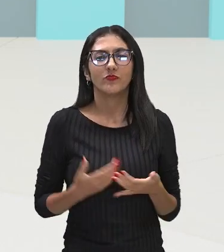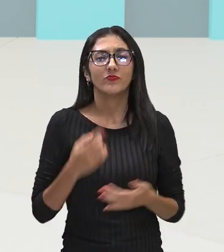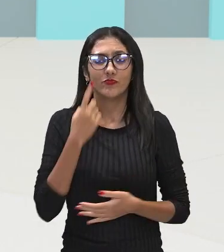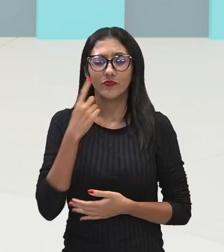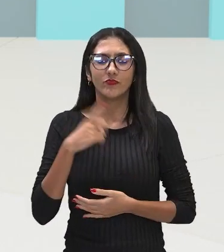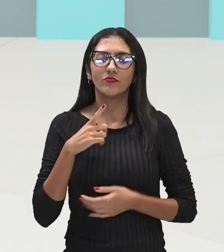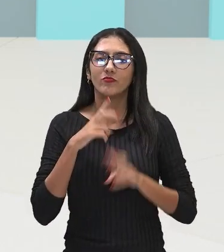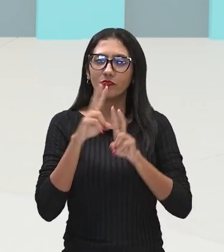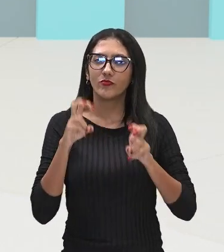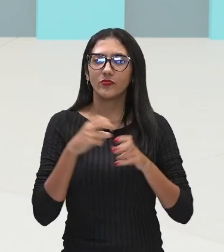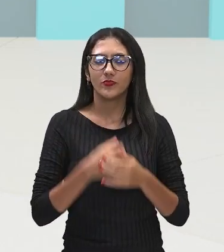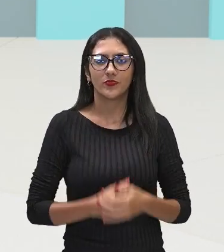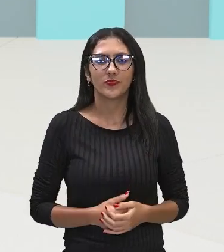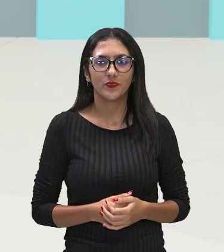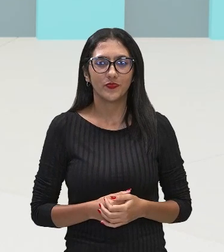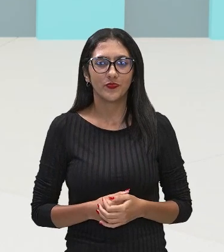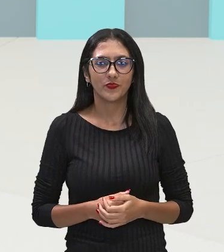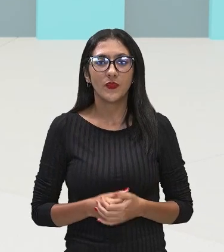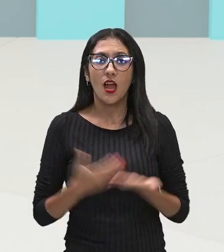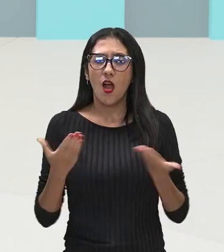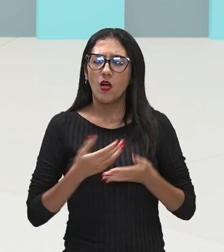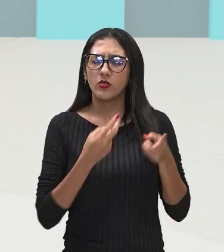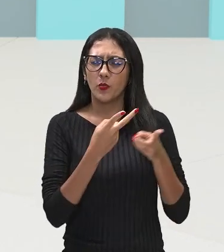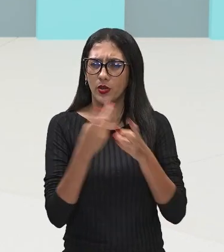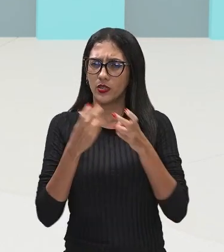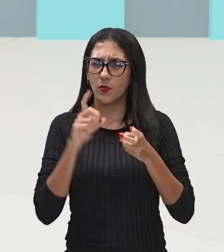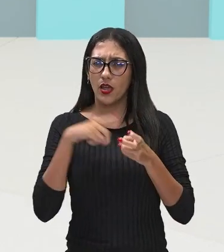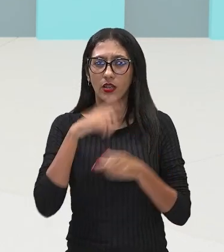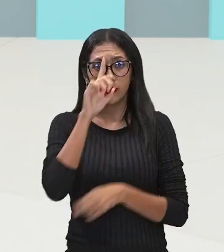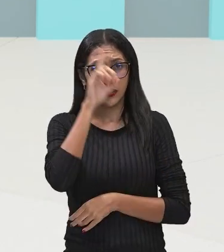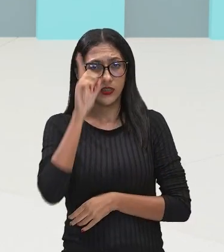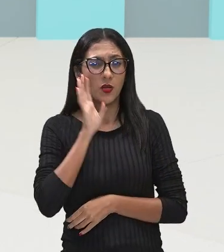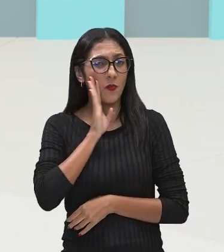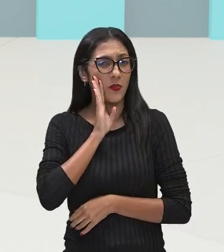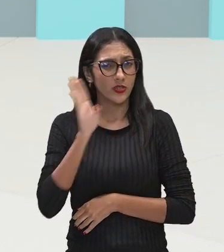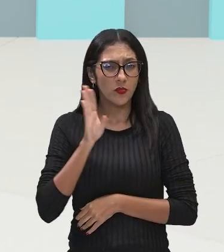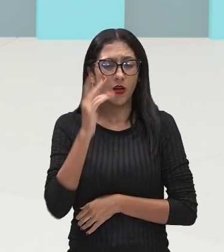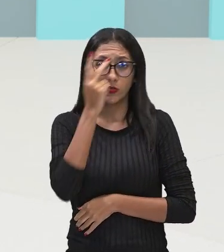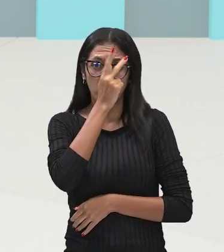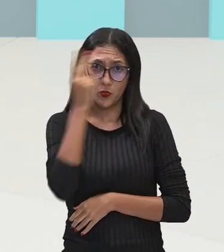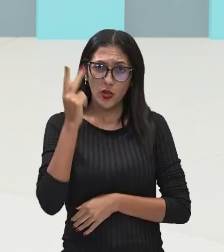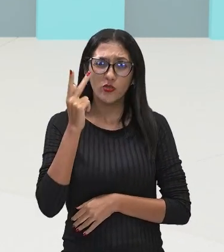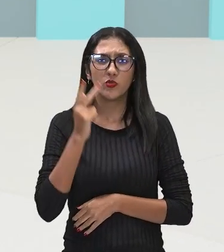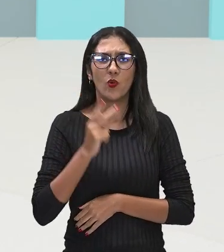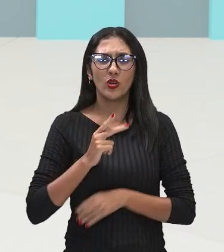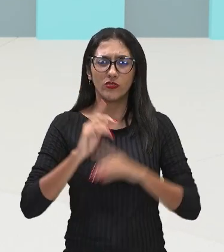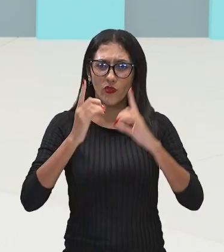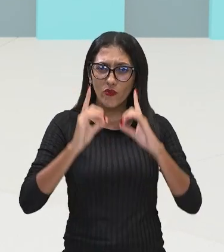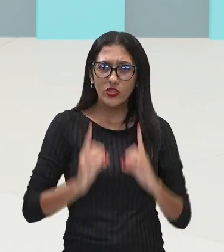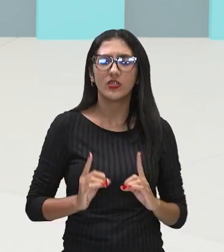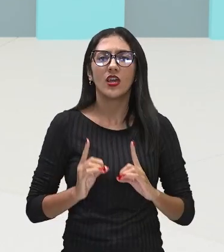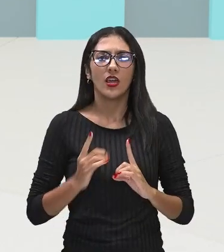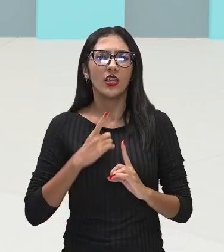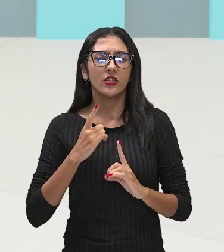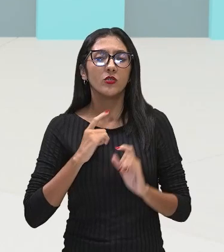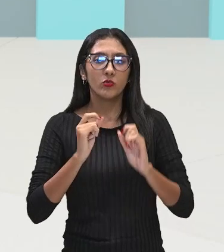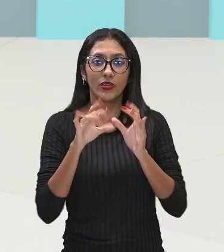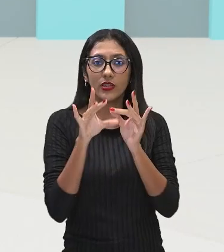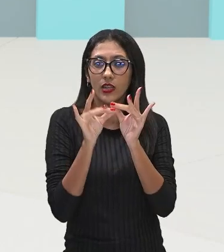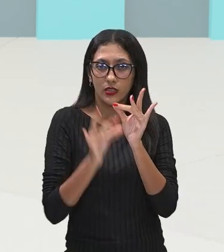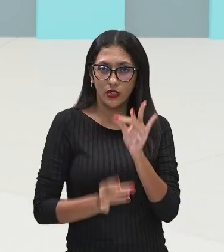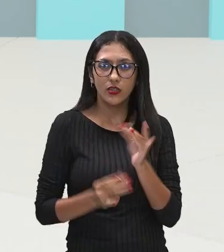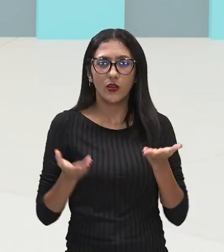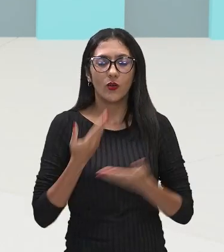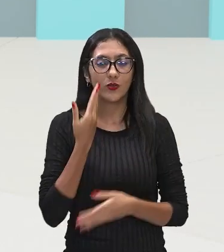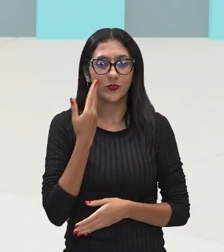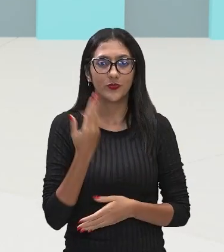isso. Agora, a gente vai perceber que essa ideia central a respeito das pessoas com deficiência vai ser detalhada. Acompanhe